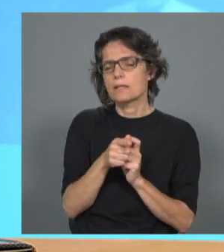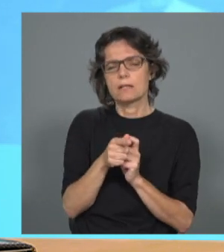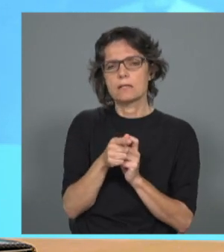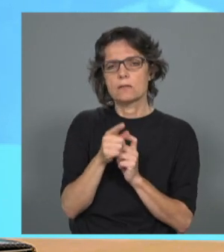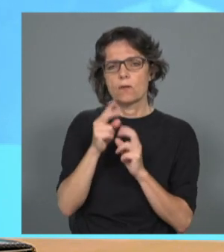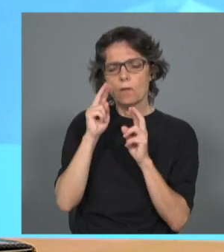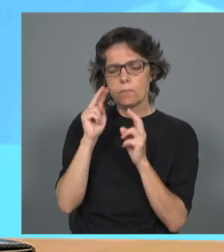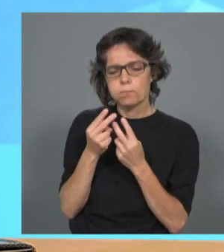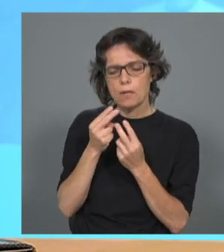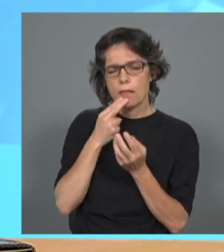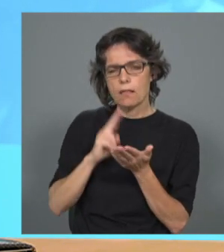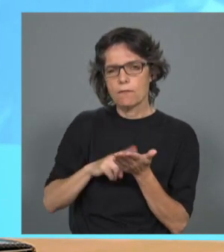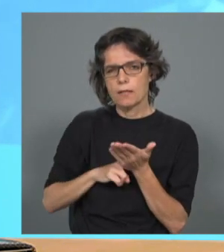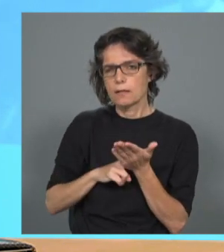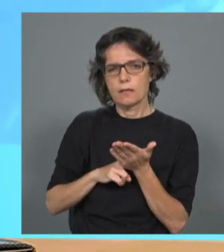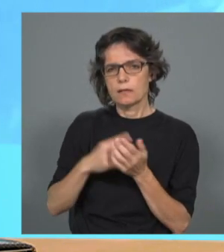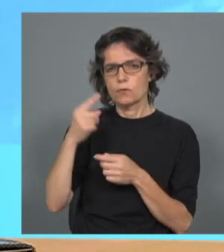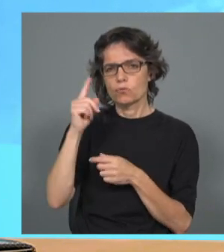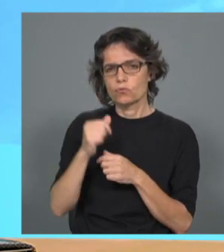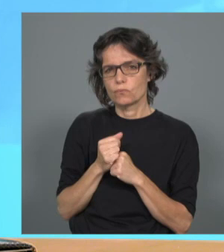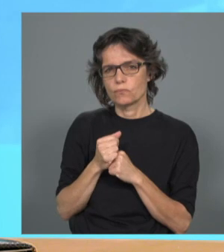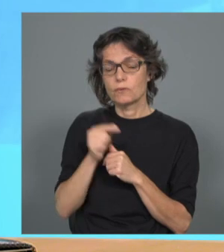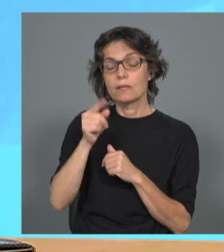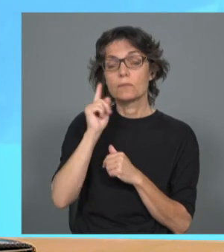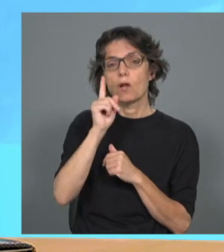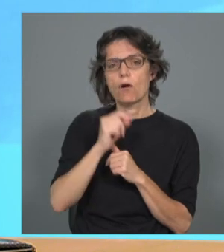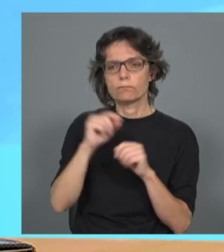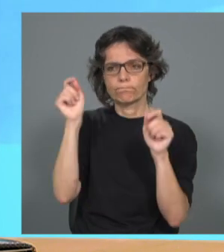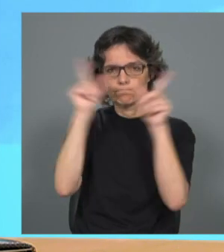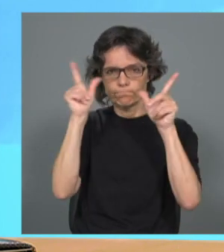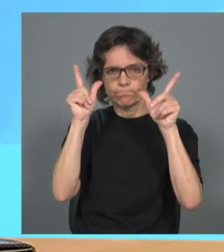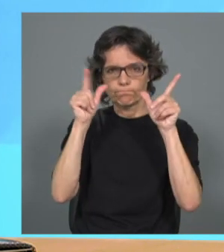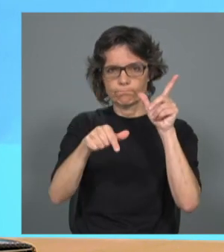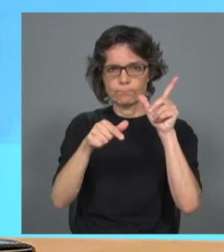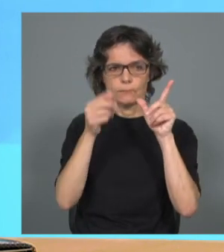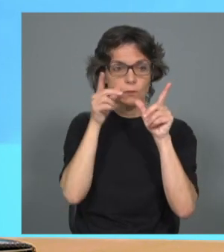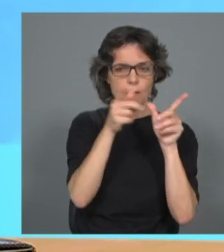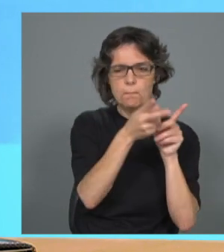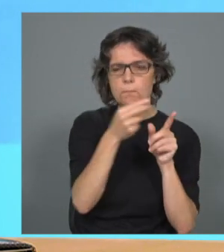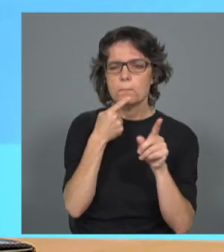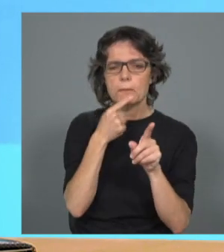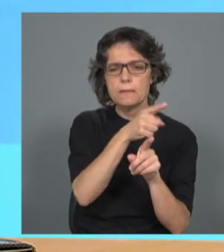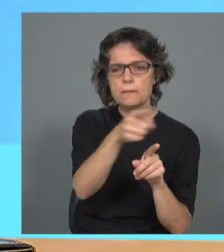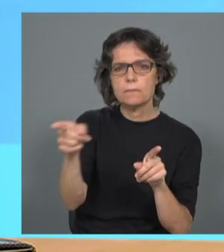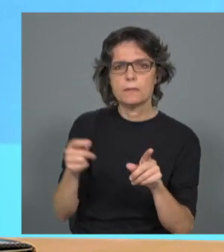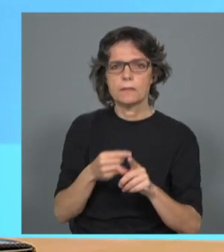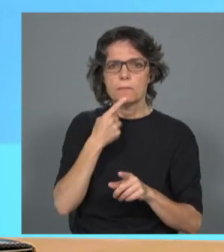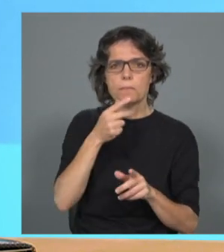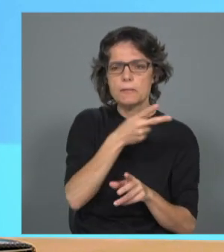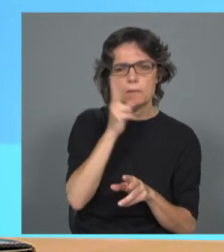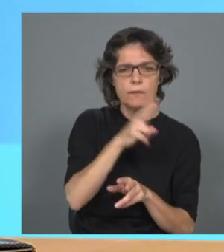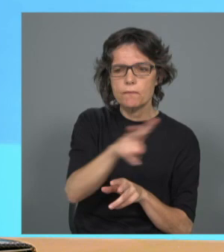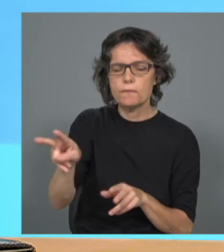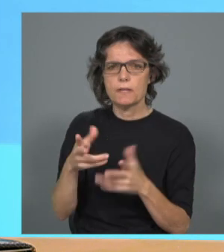contemplativa. Ver as coisas de uma forma diferente. No fundo, remete-nos a uma experiência de ser de uma